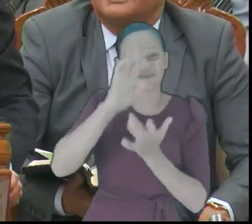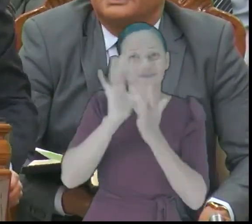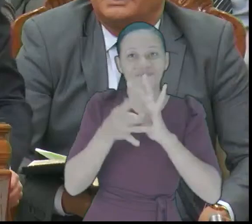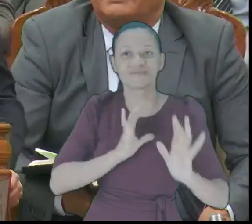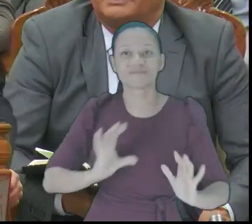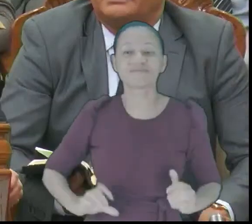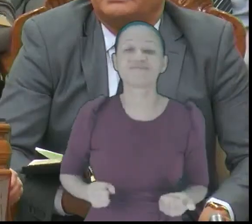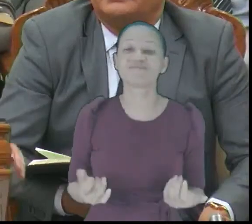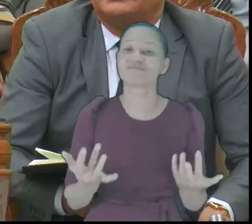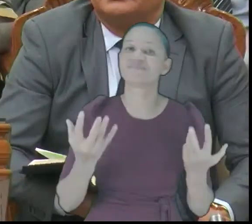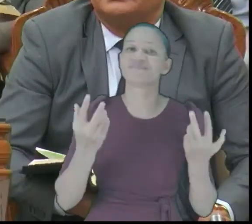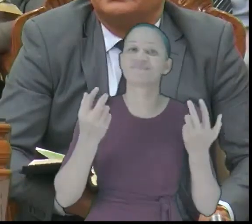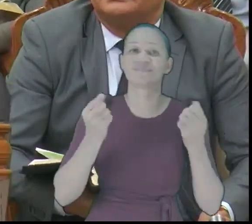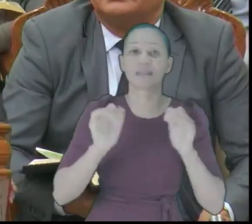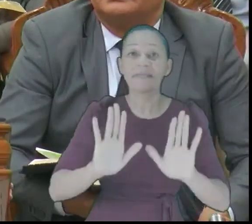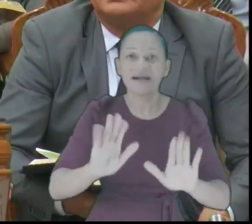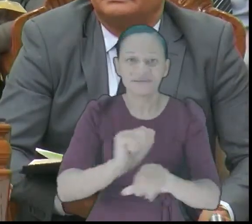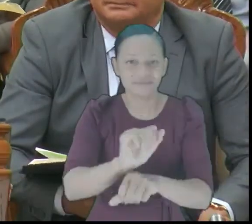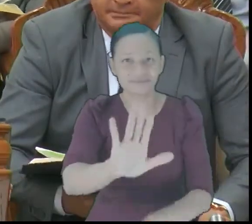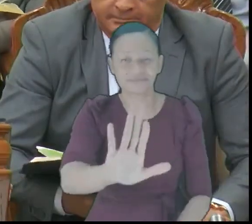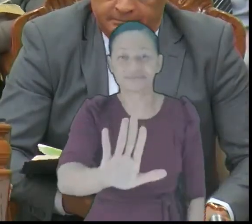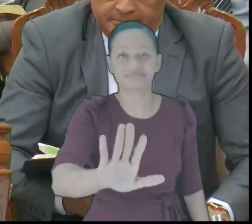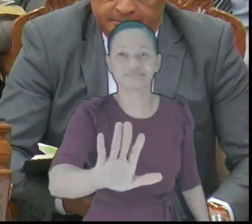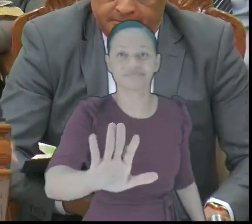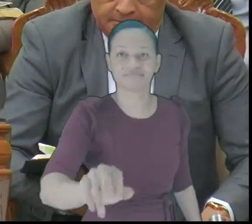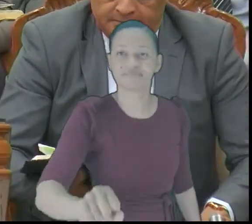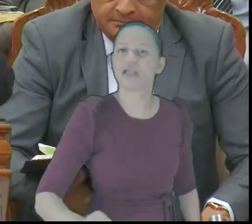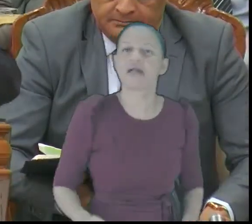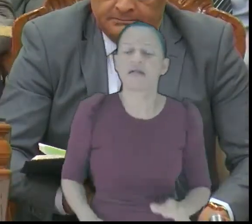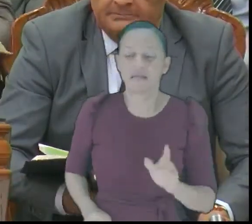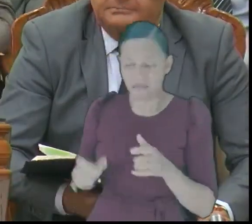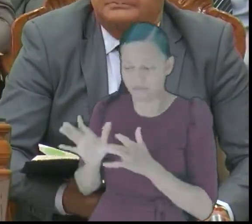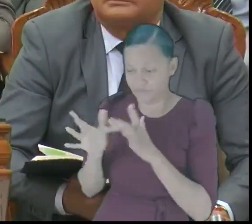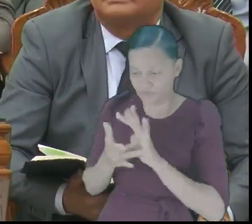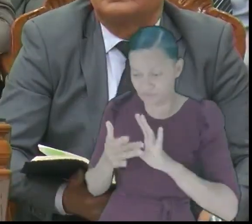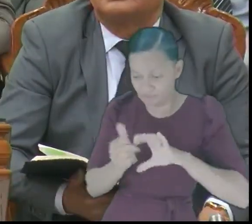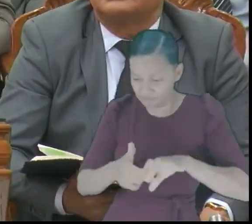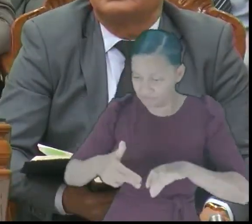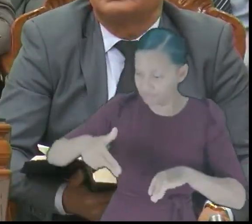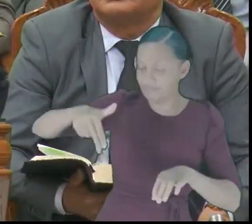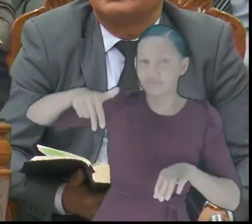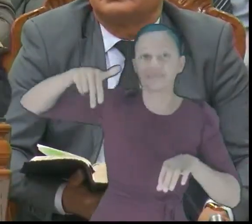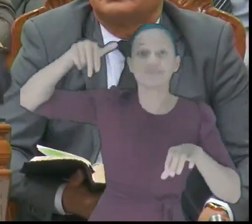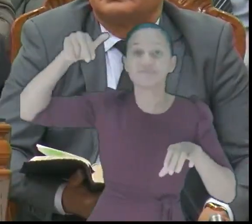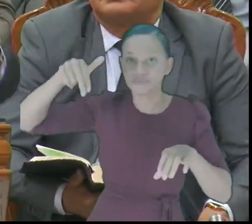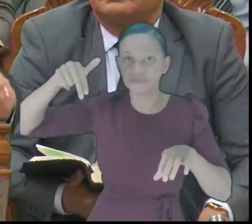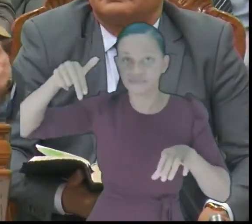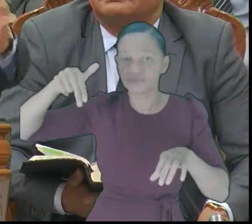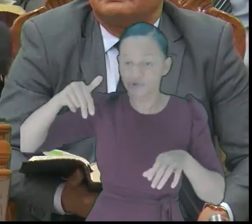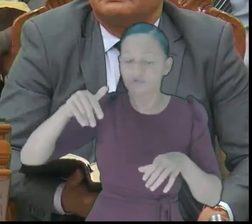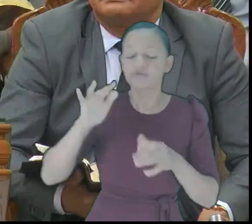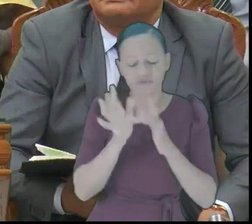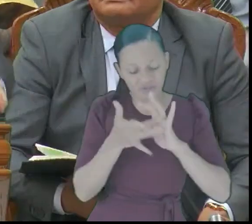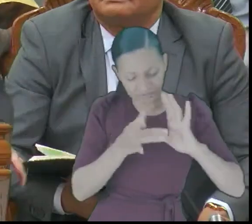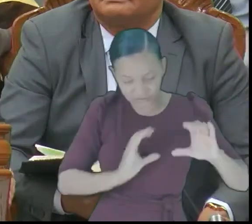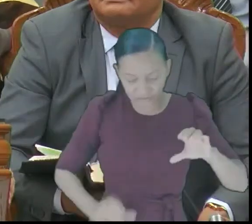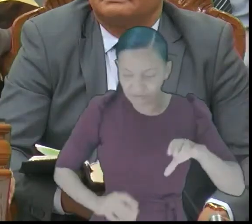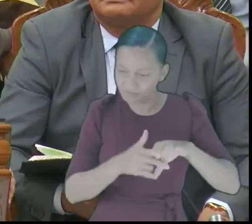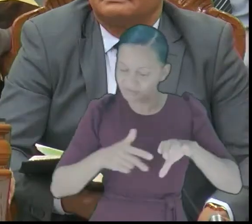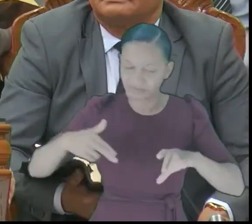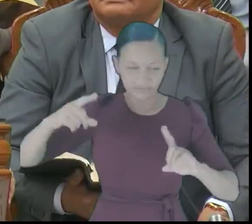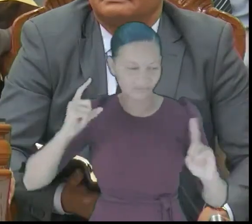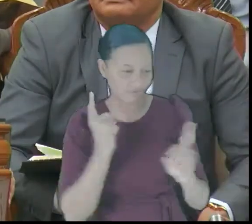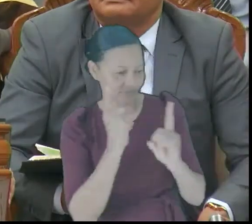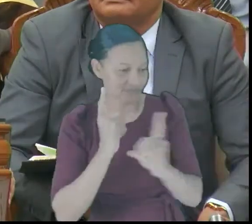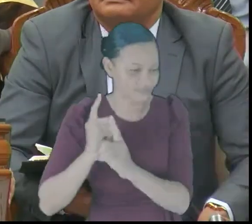Cristo. Para aí. Quando Jesus ressuscitou, quando Cristo ressuscita, ele aparece aos discípulos.